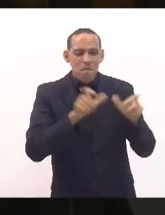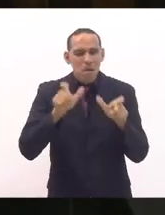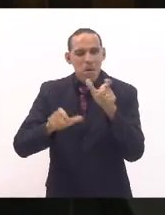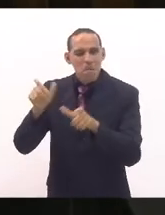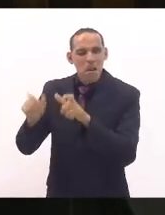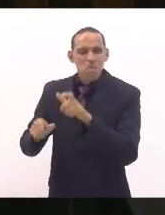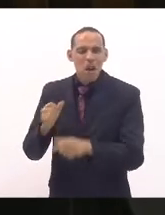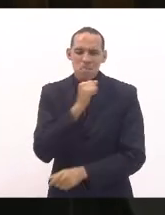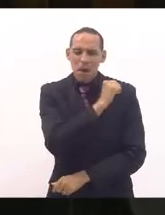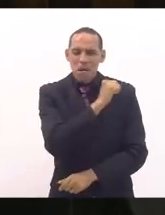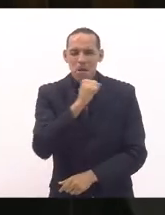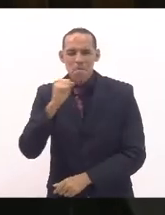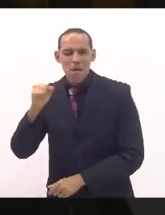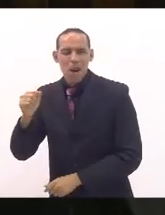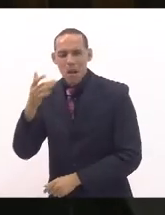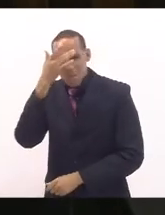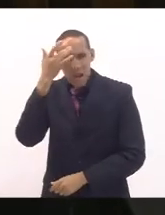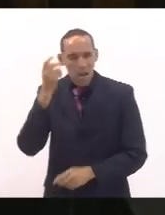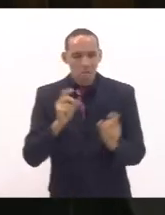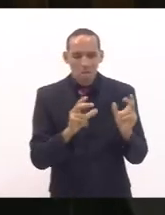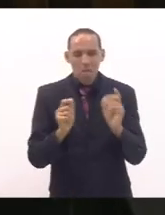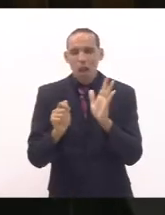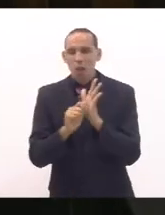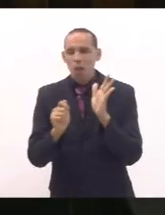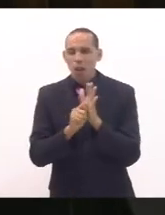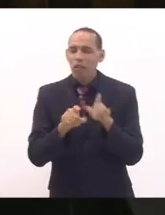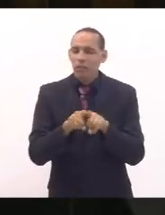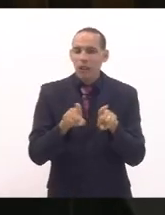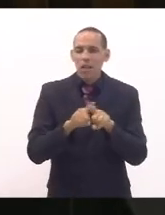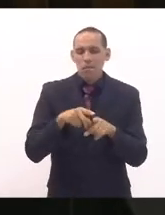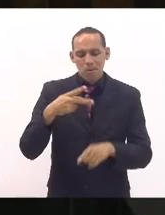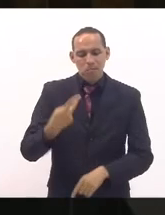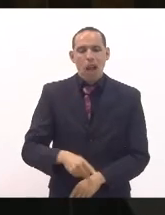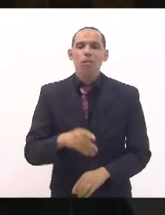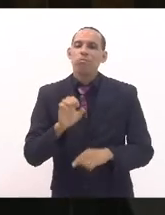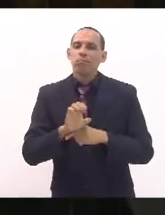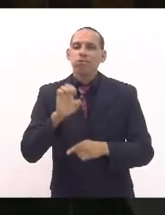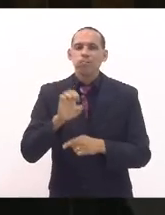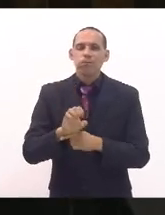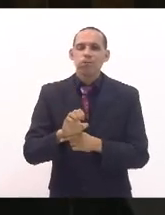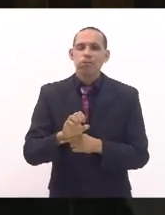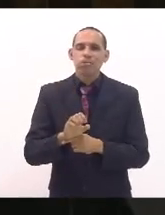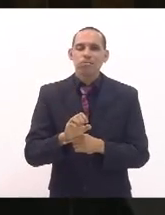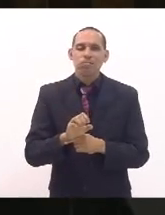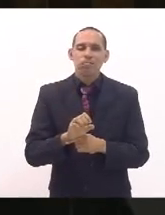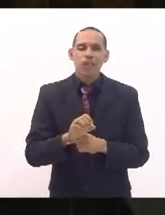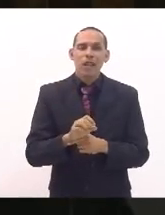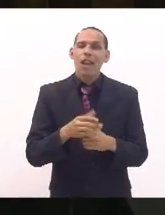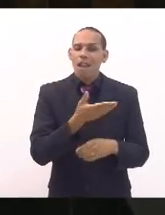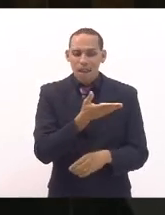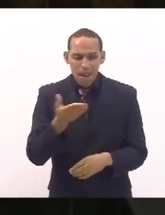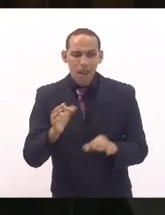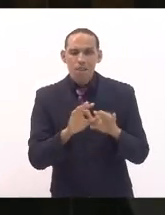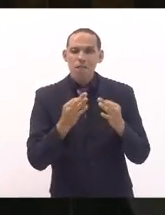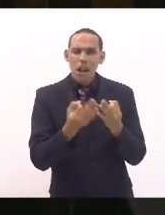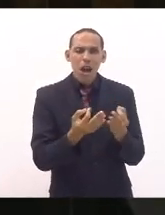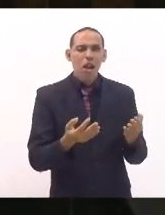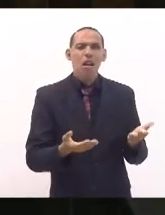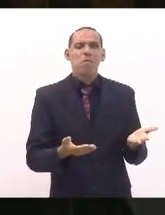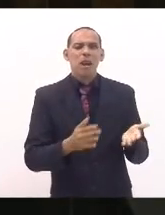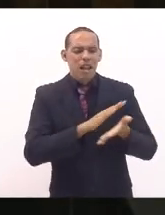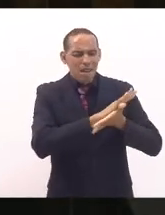facínoras, traficantes de droga desse estado. Os mesmos que dizimam família, que desrespeitam as